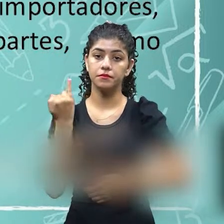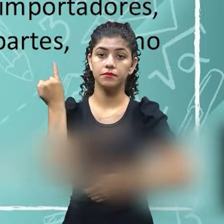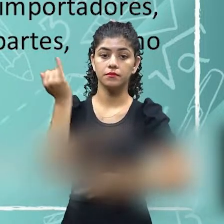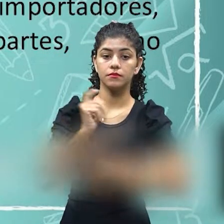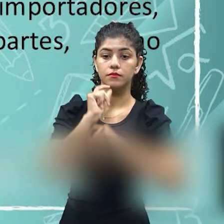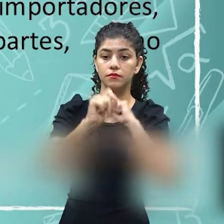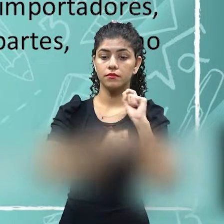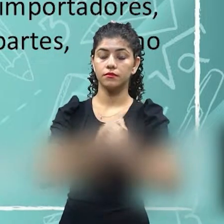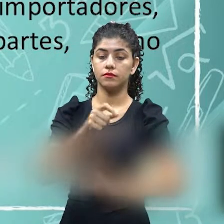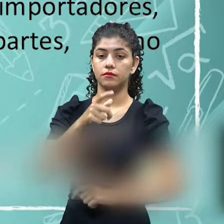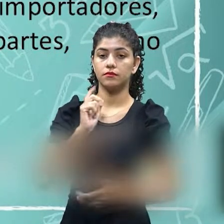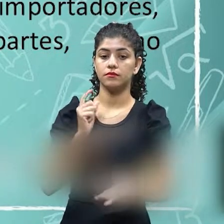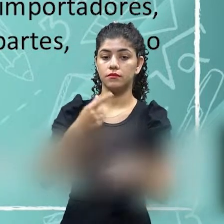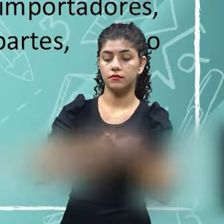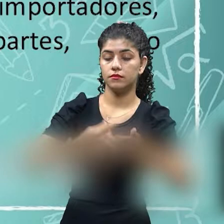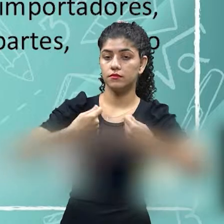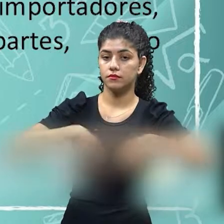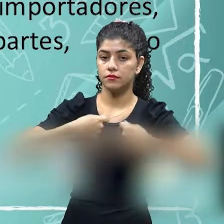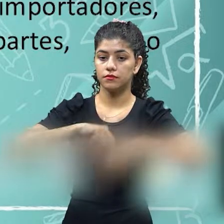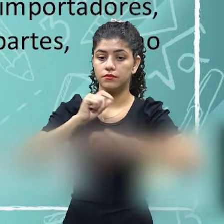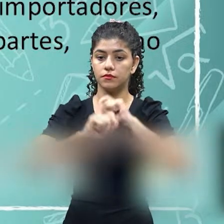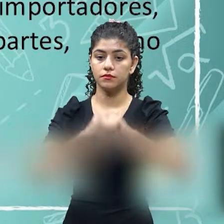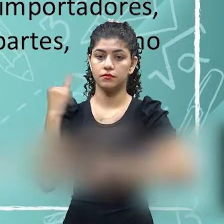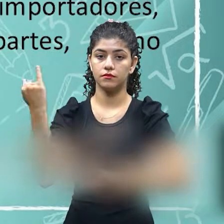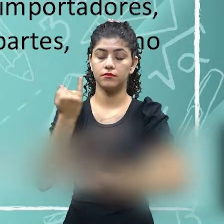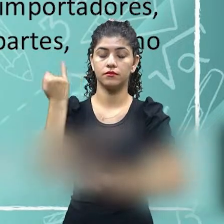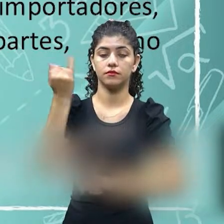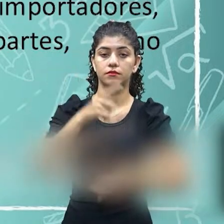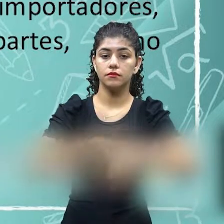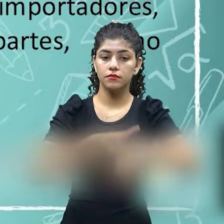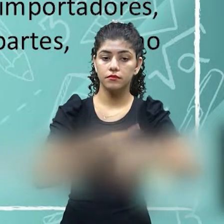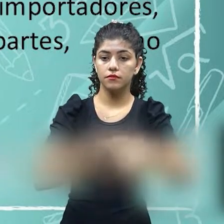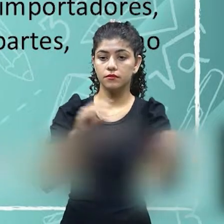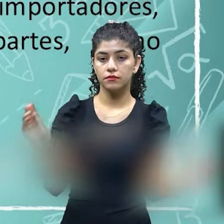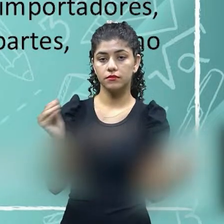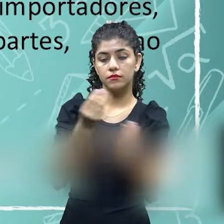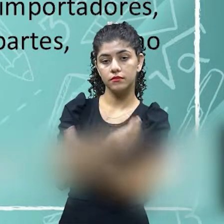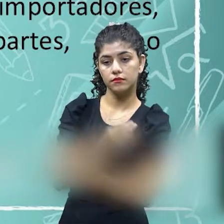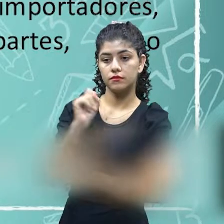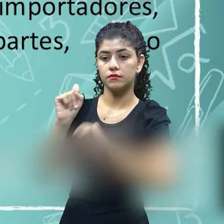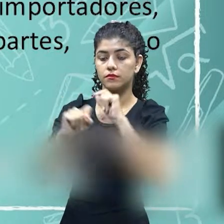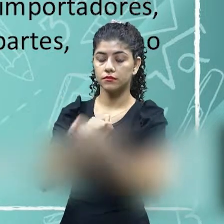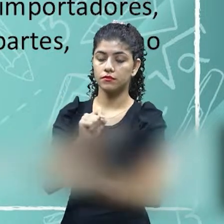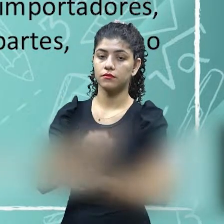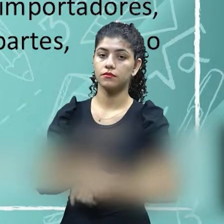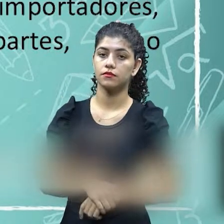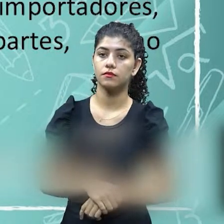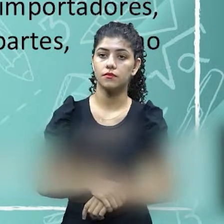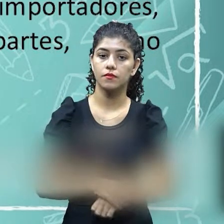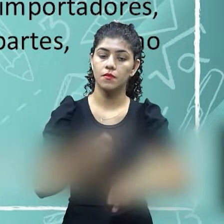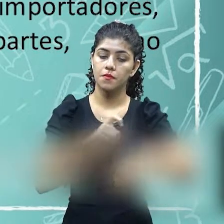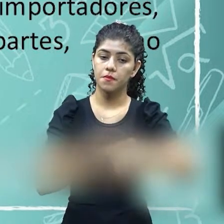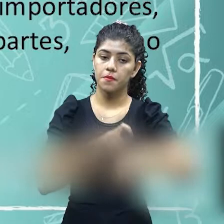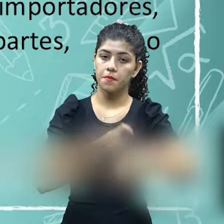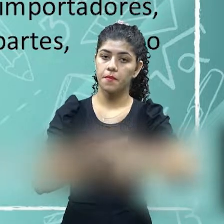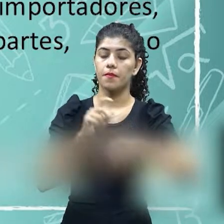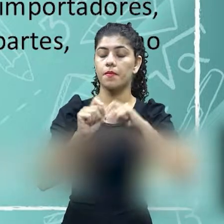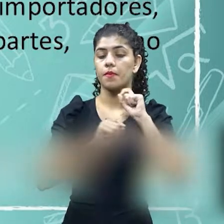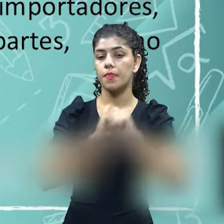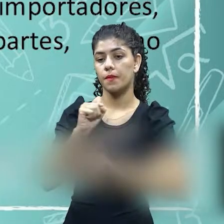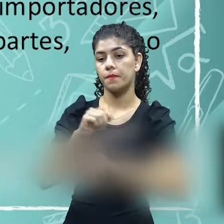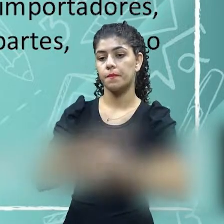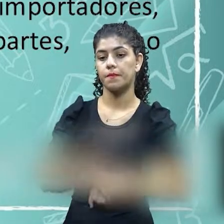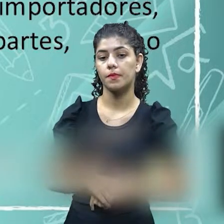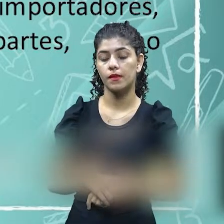na determinação precisa do momento da transferência de obrigações, ou seja, do momento em que o exportador